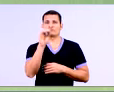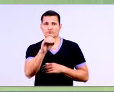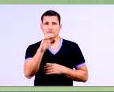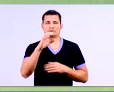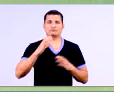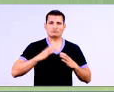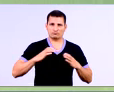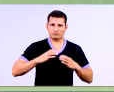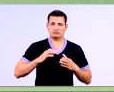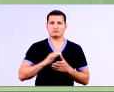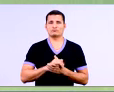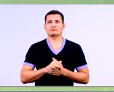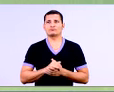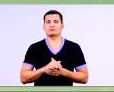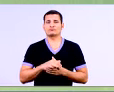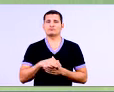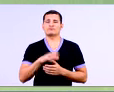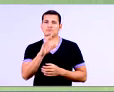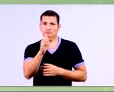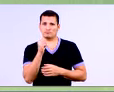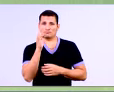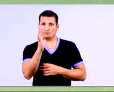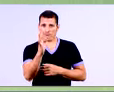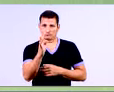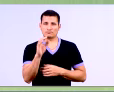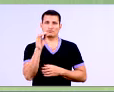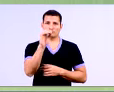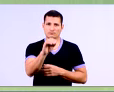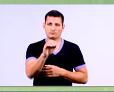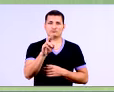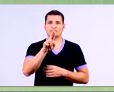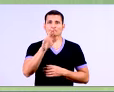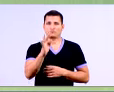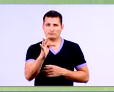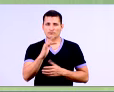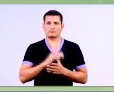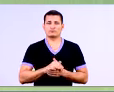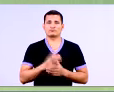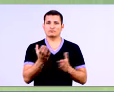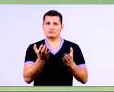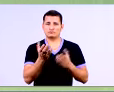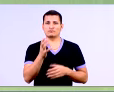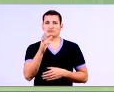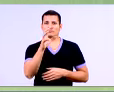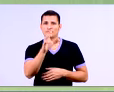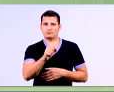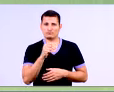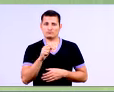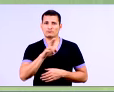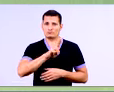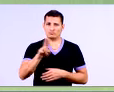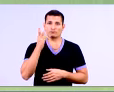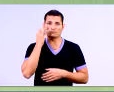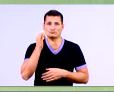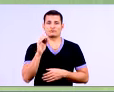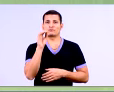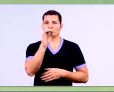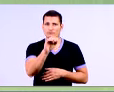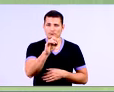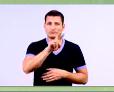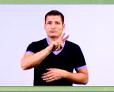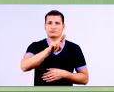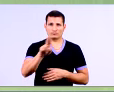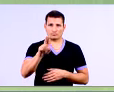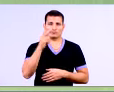cidade. Se eu quiser pegar o F, eu vou colocar a UF. Se eu quiser pegar o nome do pai, eu vou colocar aqui nome